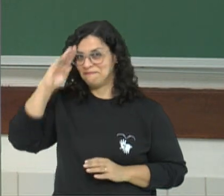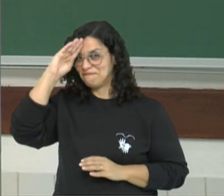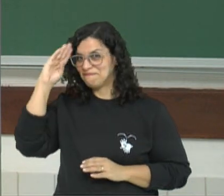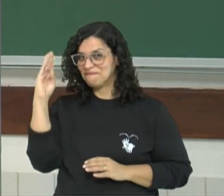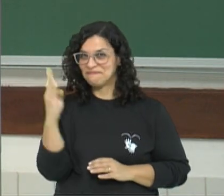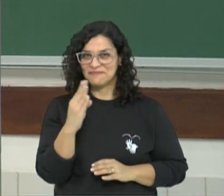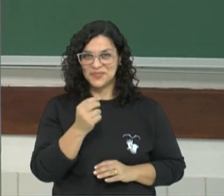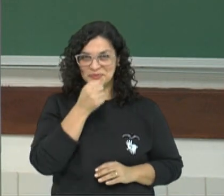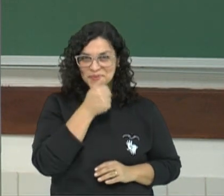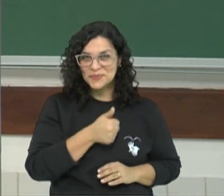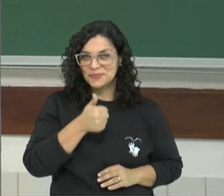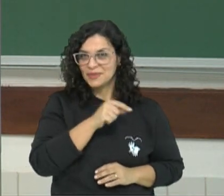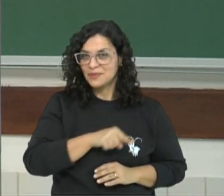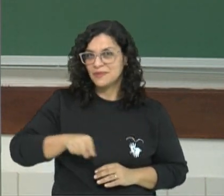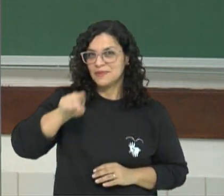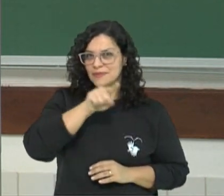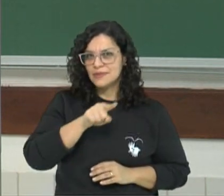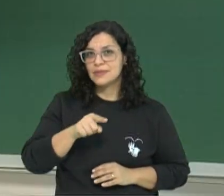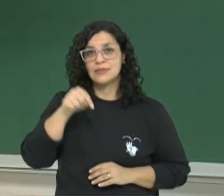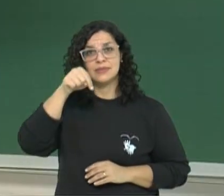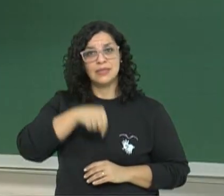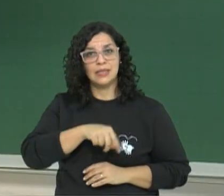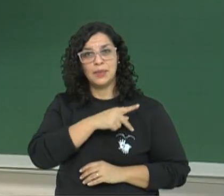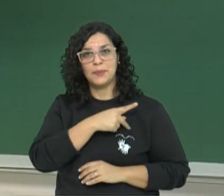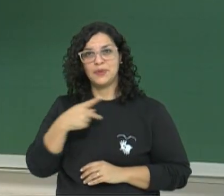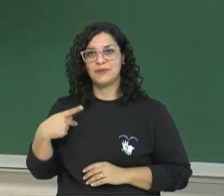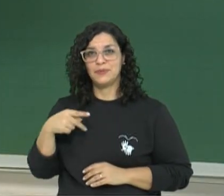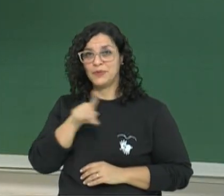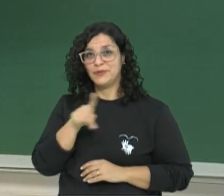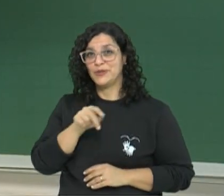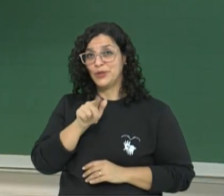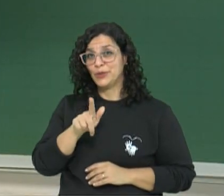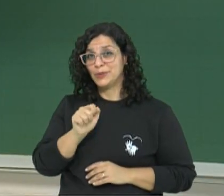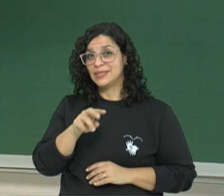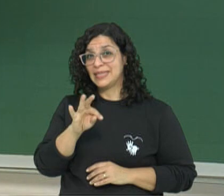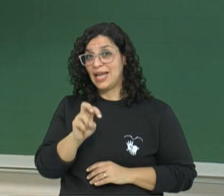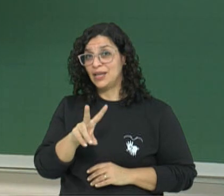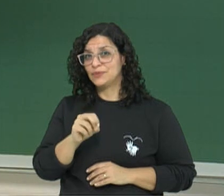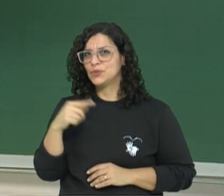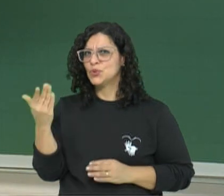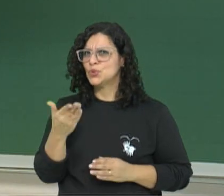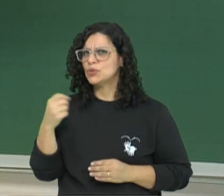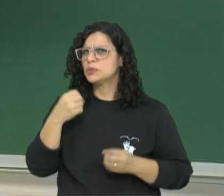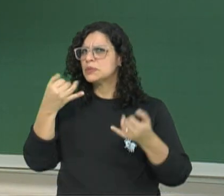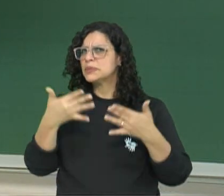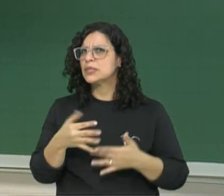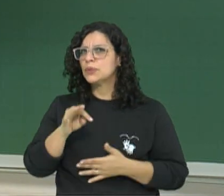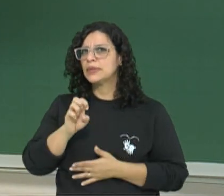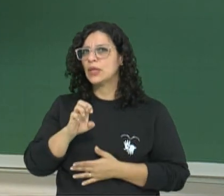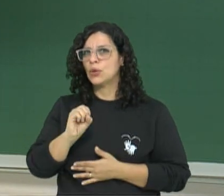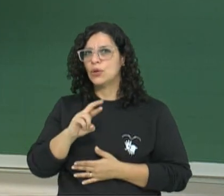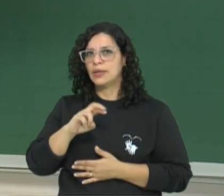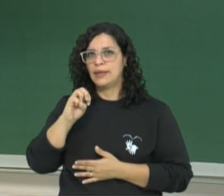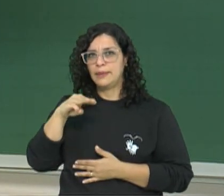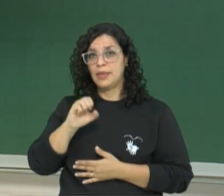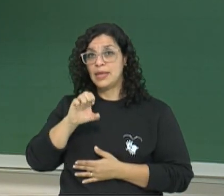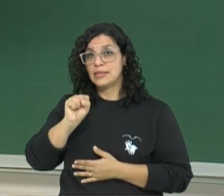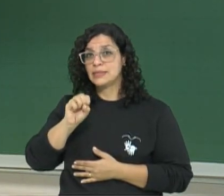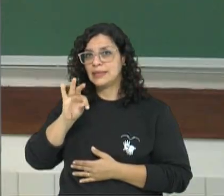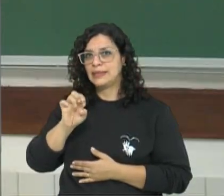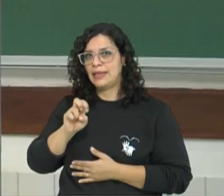Fala, meus queridos, tudo bem com vocês? Quem está falando aqui é o professor Gustavo Fernandes Muraski e hoje nós vamos falar sobre o teorema de